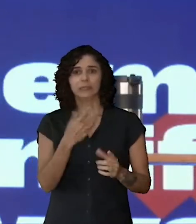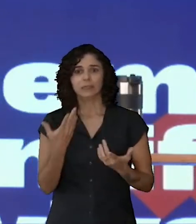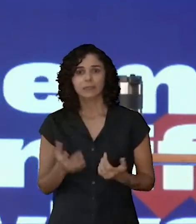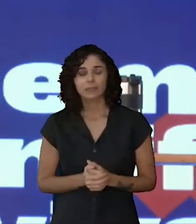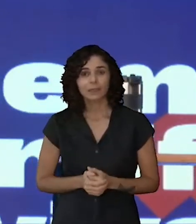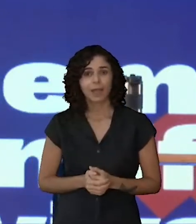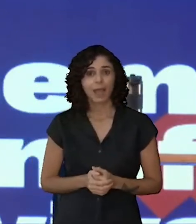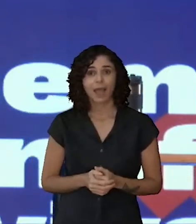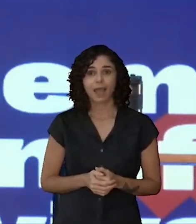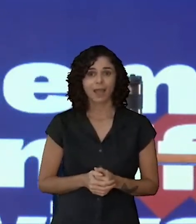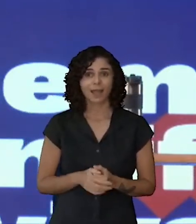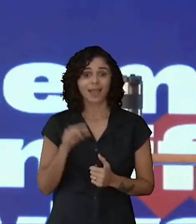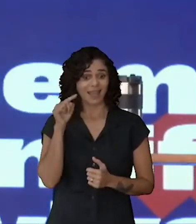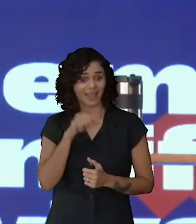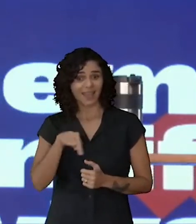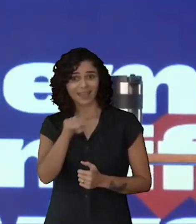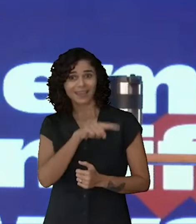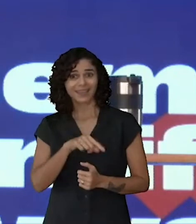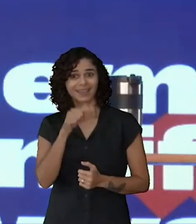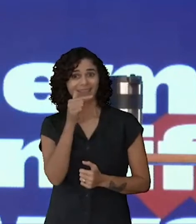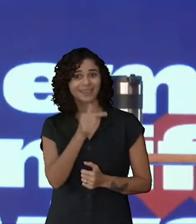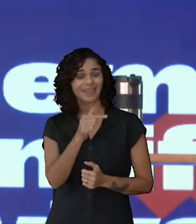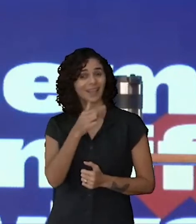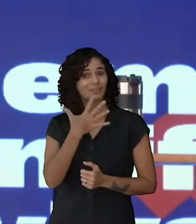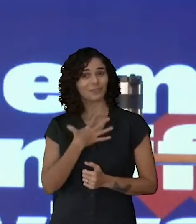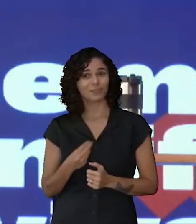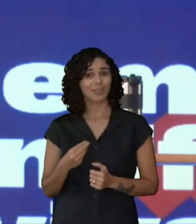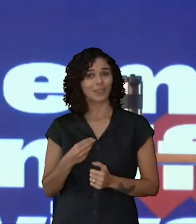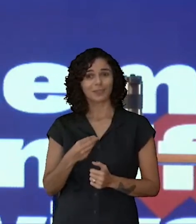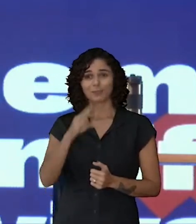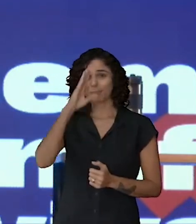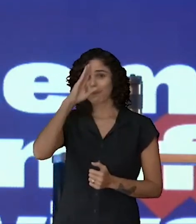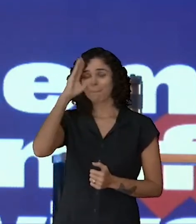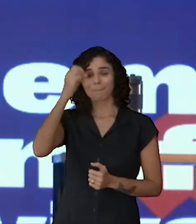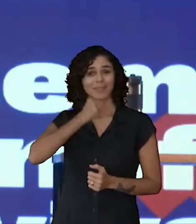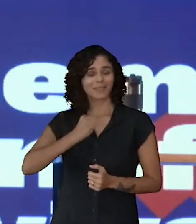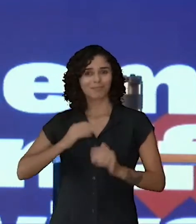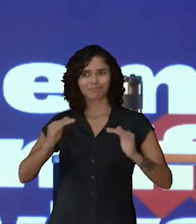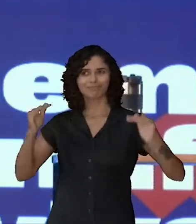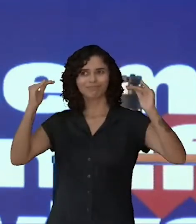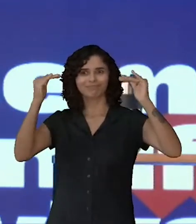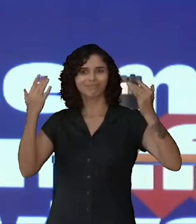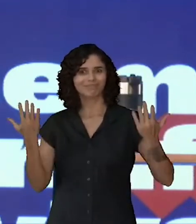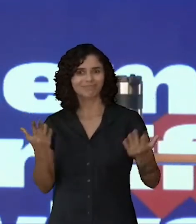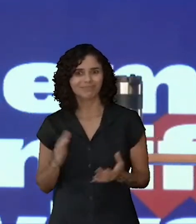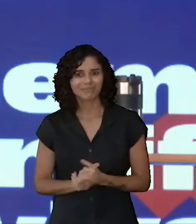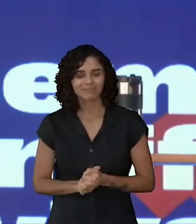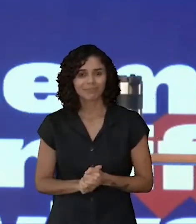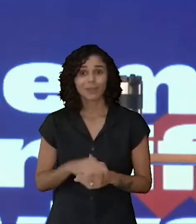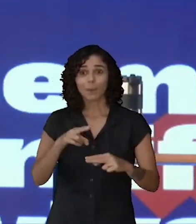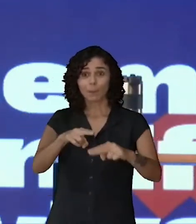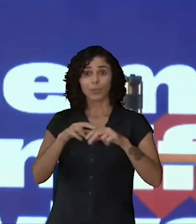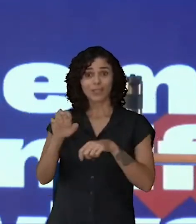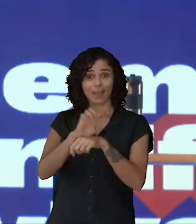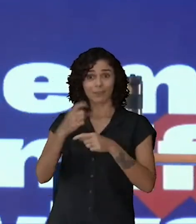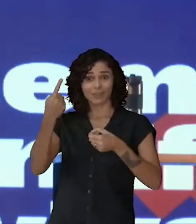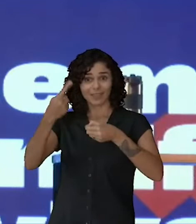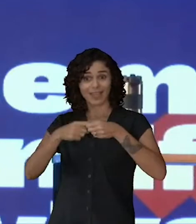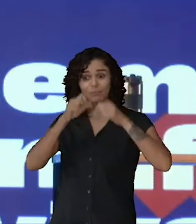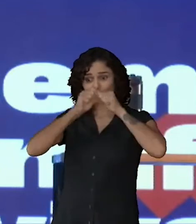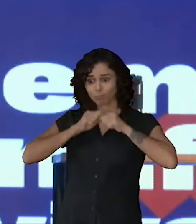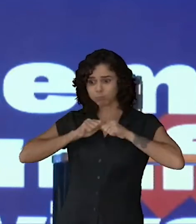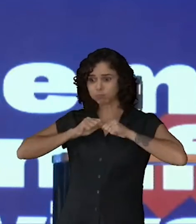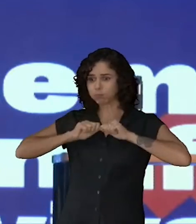dos principais dos sacerdotes. Então a notícia se espalhou pela cidade de Éfeso, que não era uma